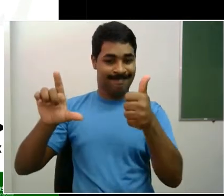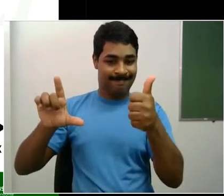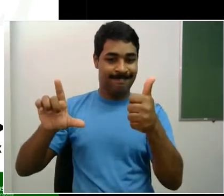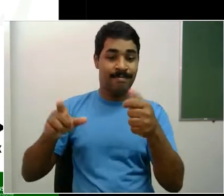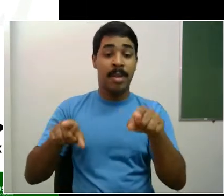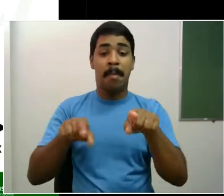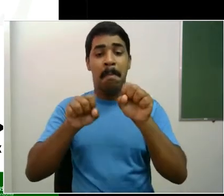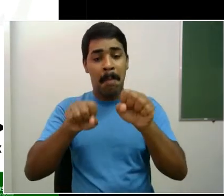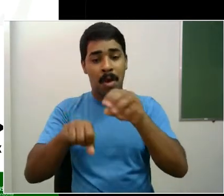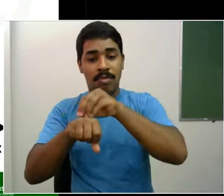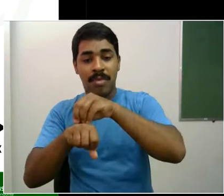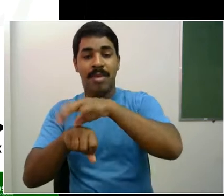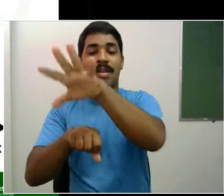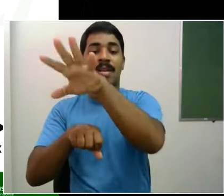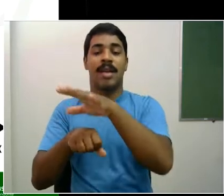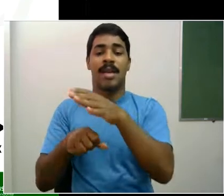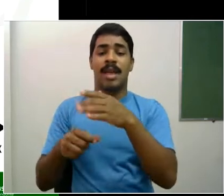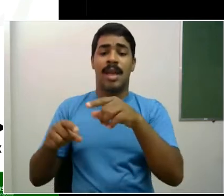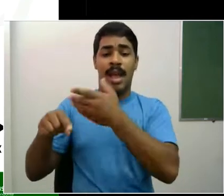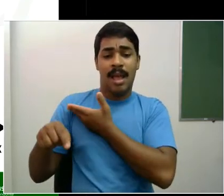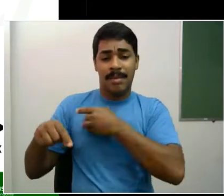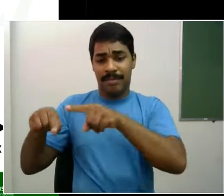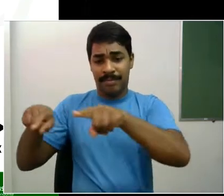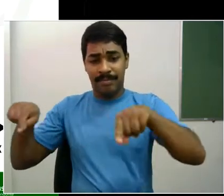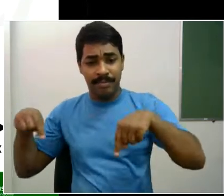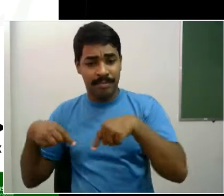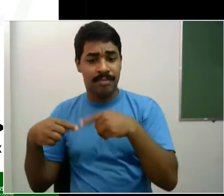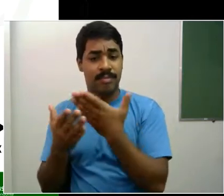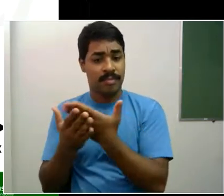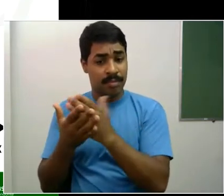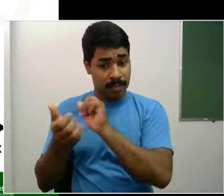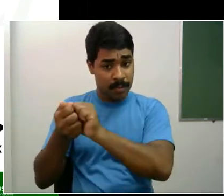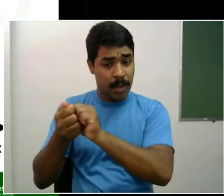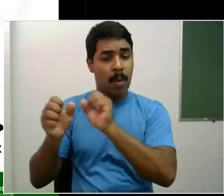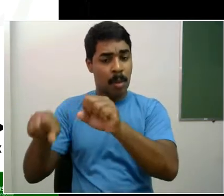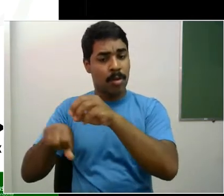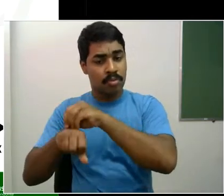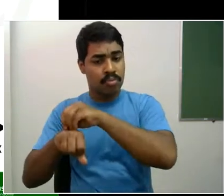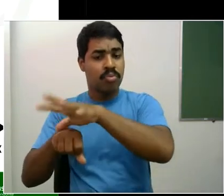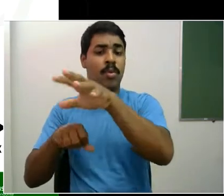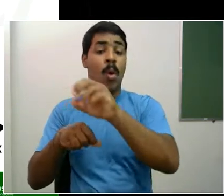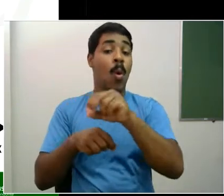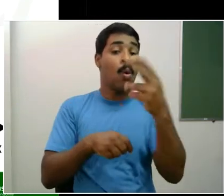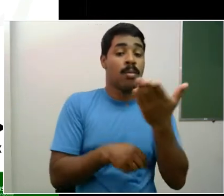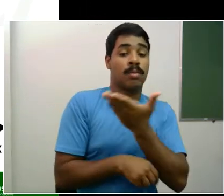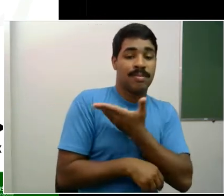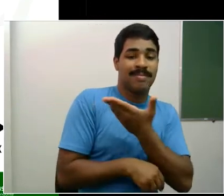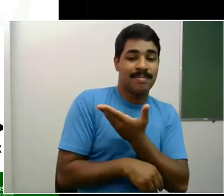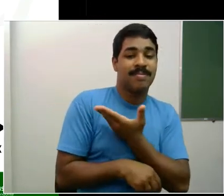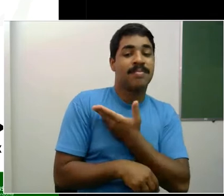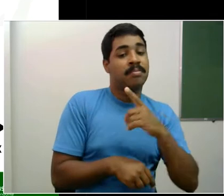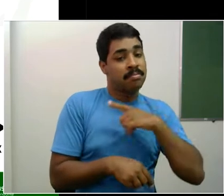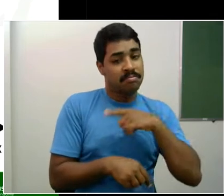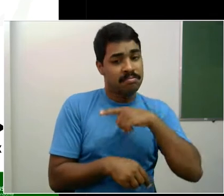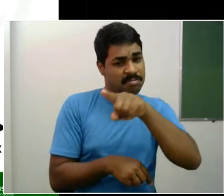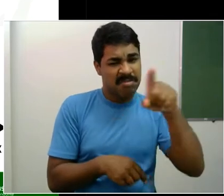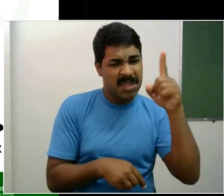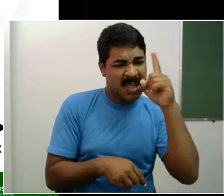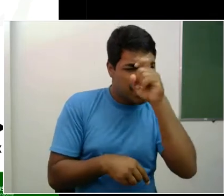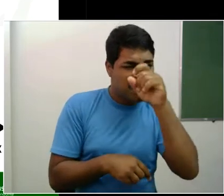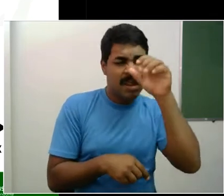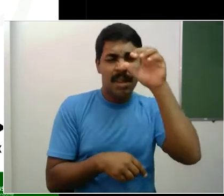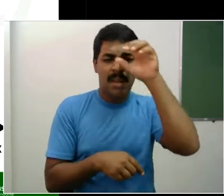seus amigos, aqueles que têm dificuldade em física, de compreender um pouco da física, movimento retilíneo uniforme